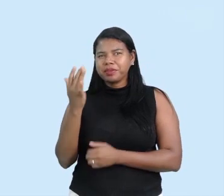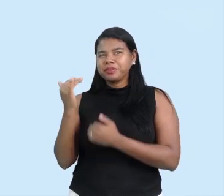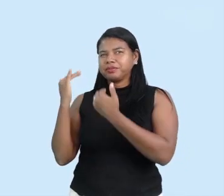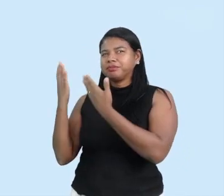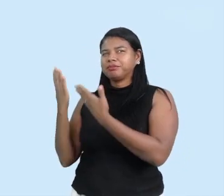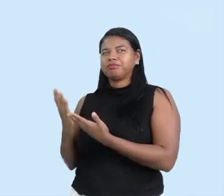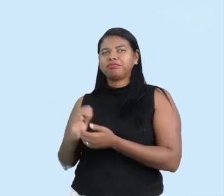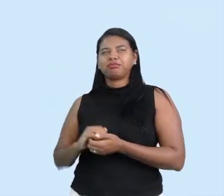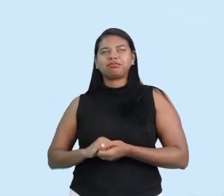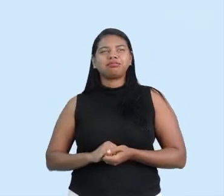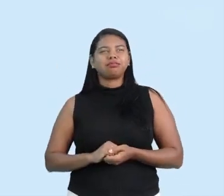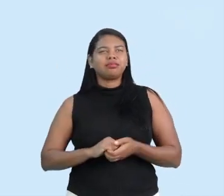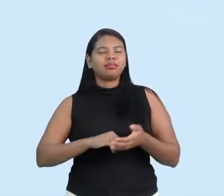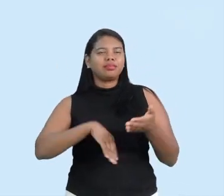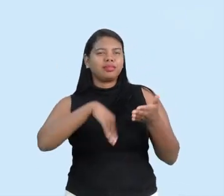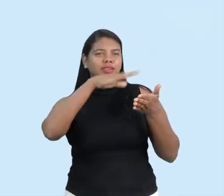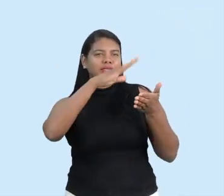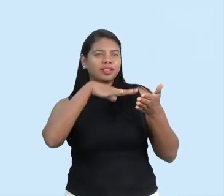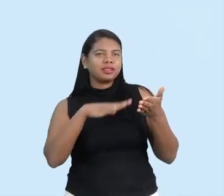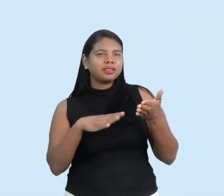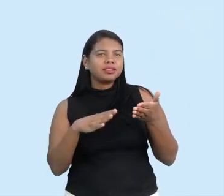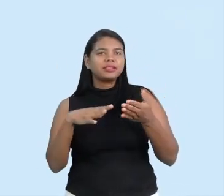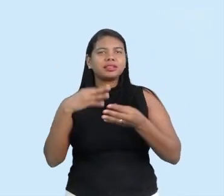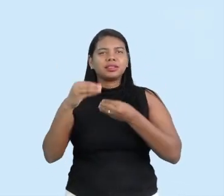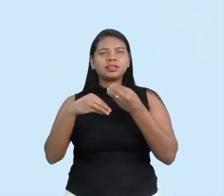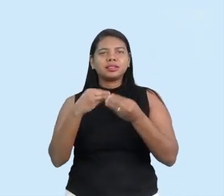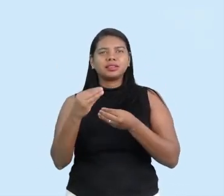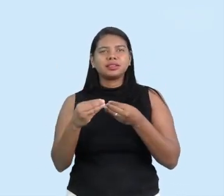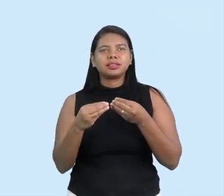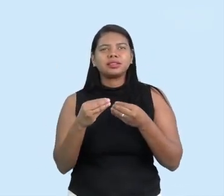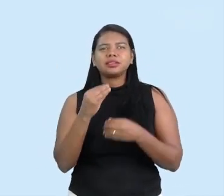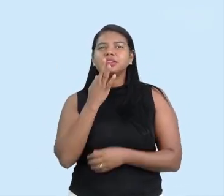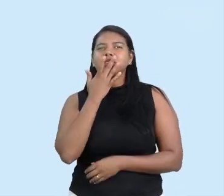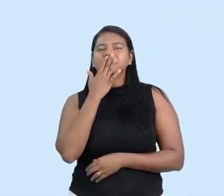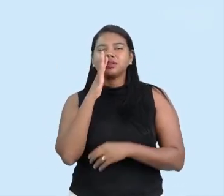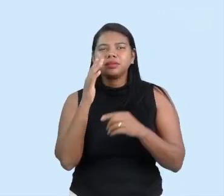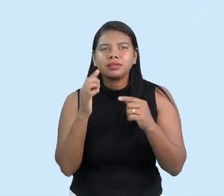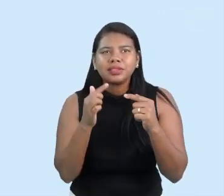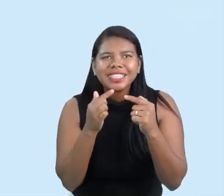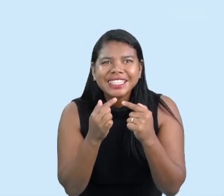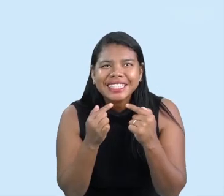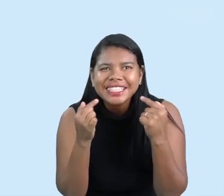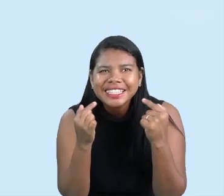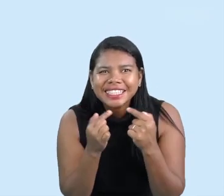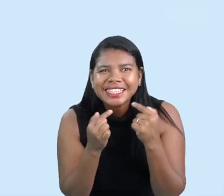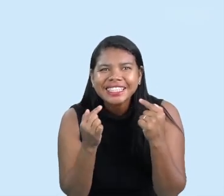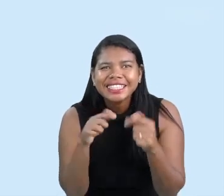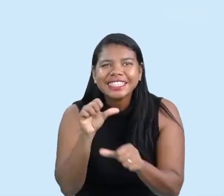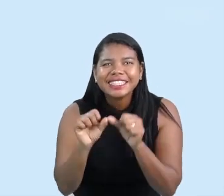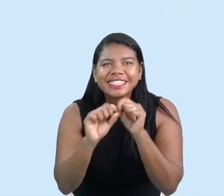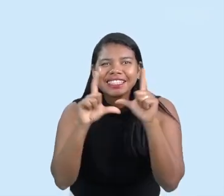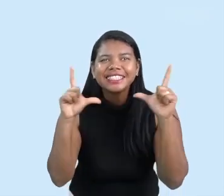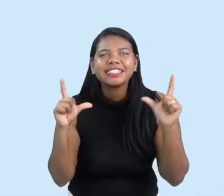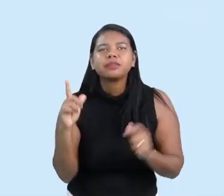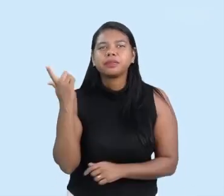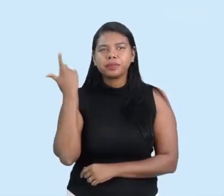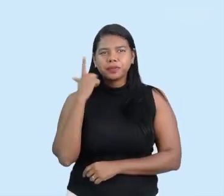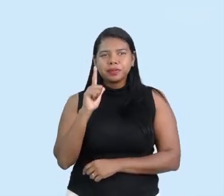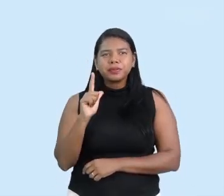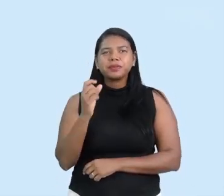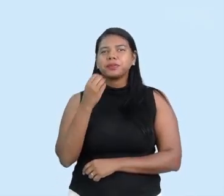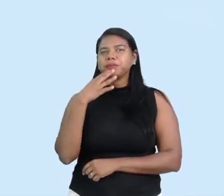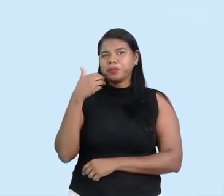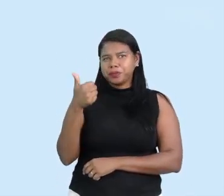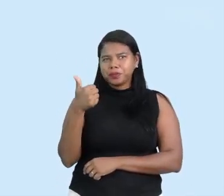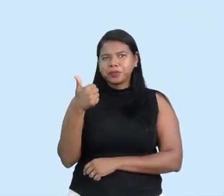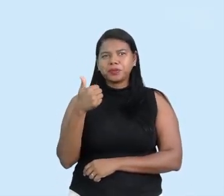esse pincel para suavizar a cor dos dentes e você vai conseguir ótimos efeitos. Claro que existe uma